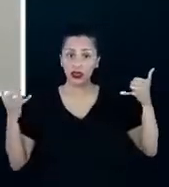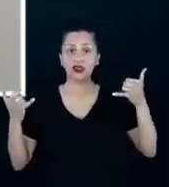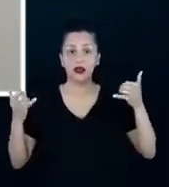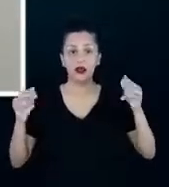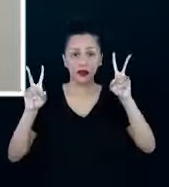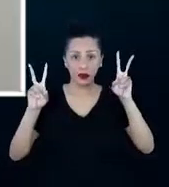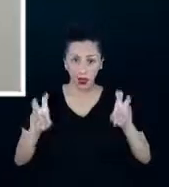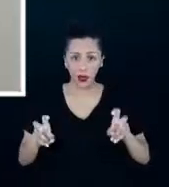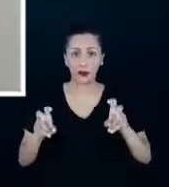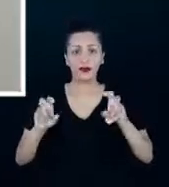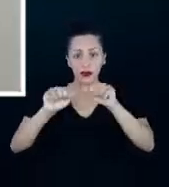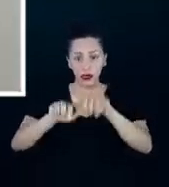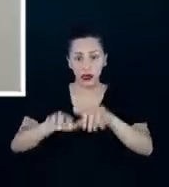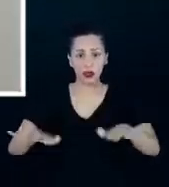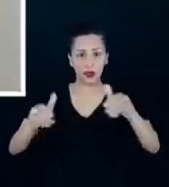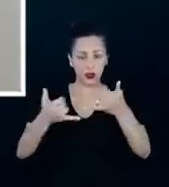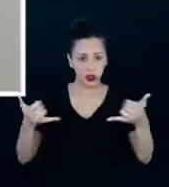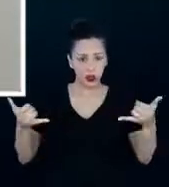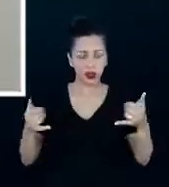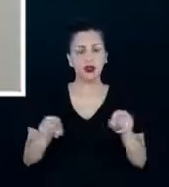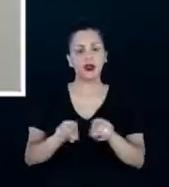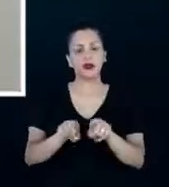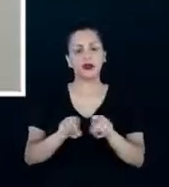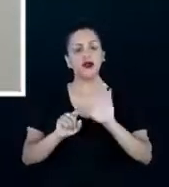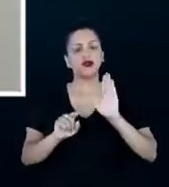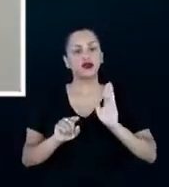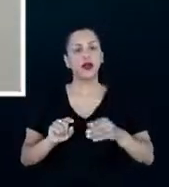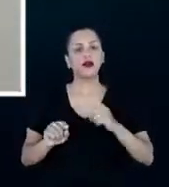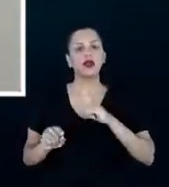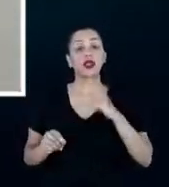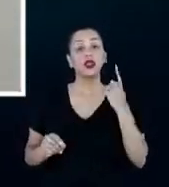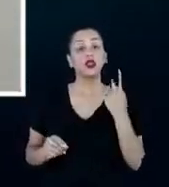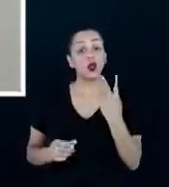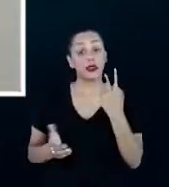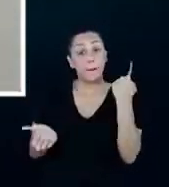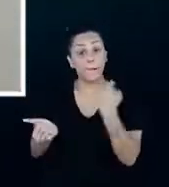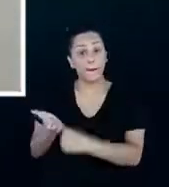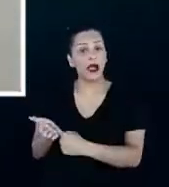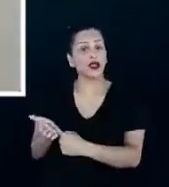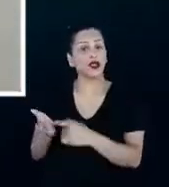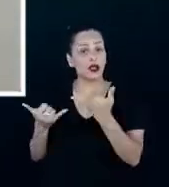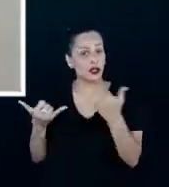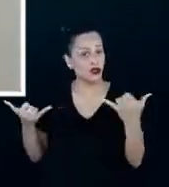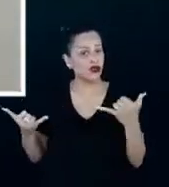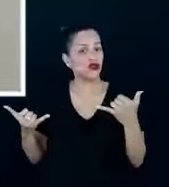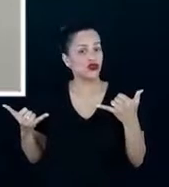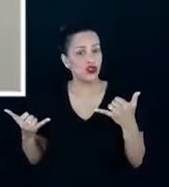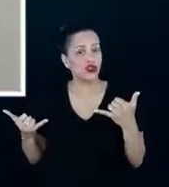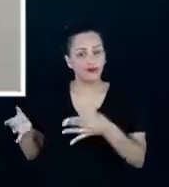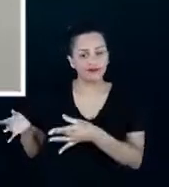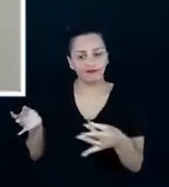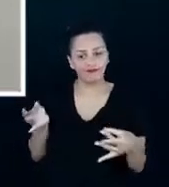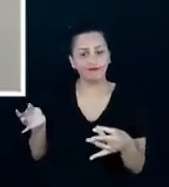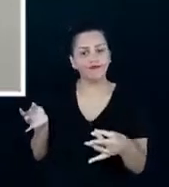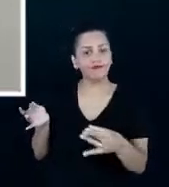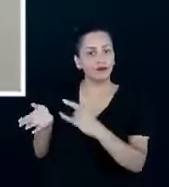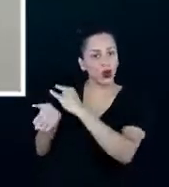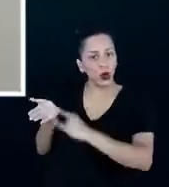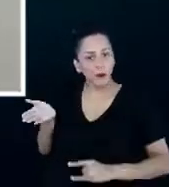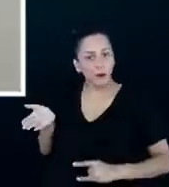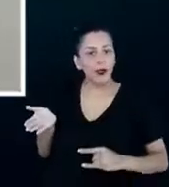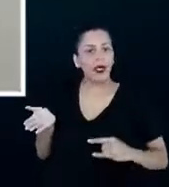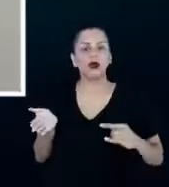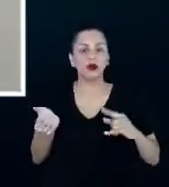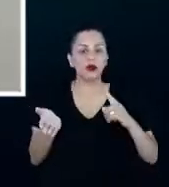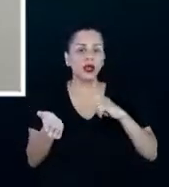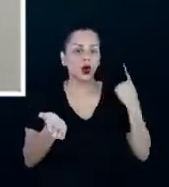gente apresentou dois pactos energéticos, são compromissos internacionais voluntários sobre transição energética, um sobre